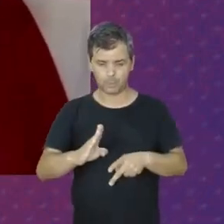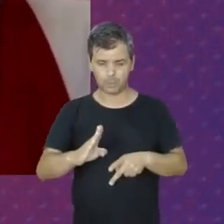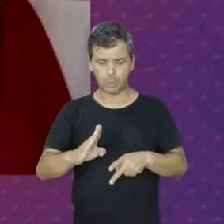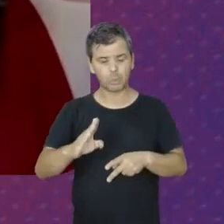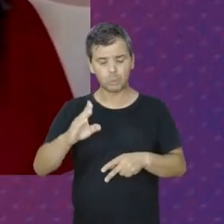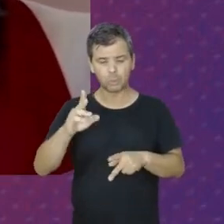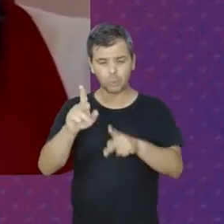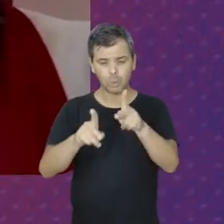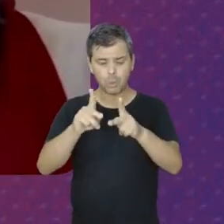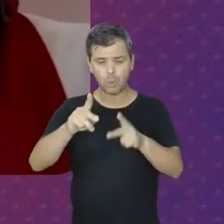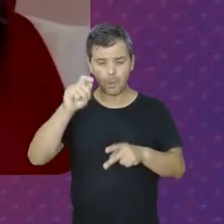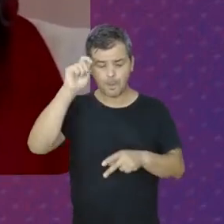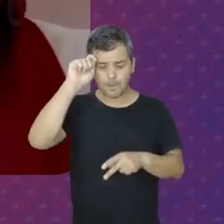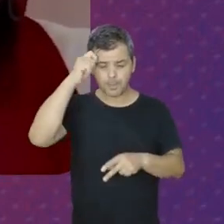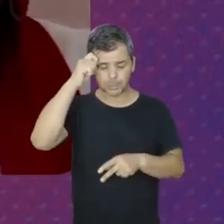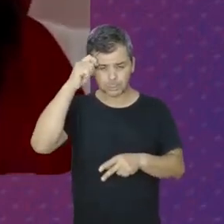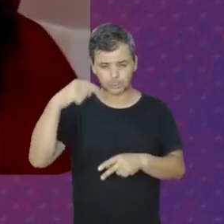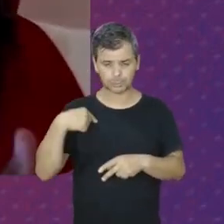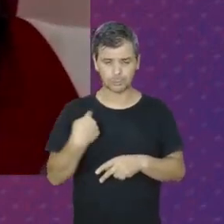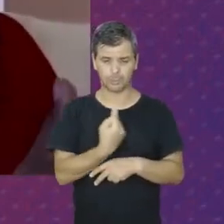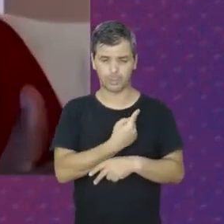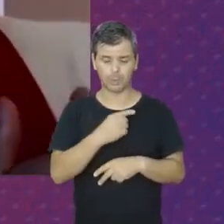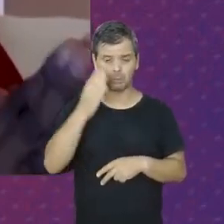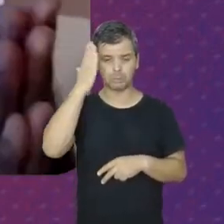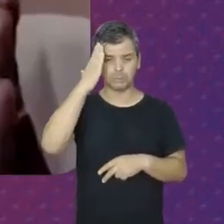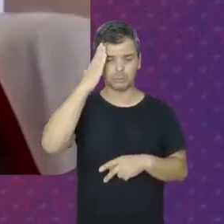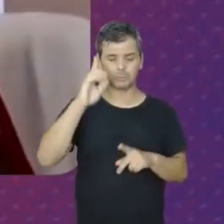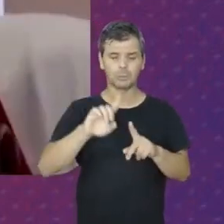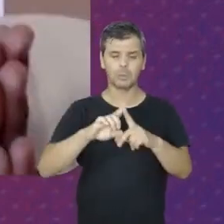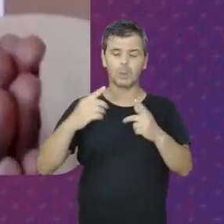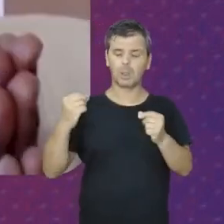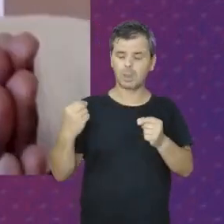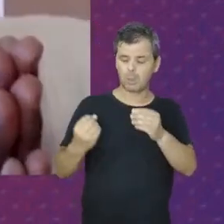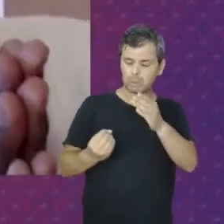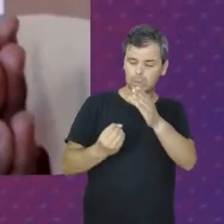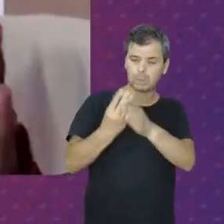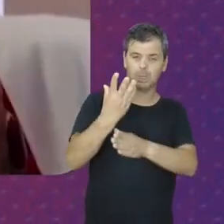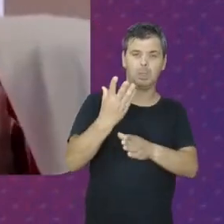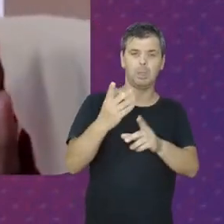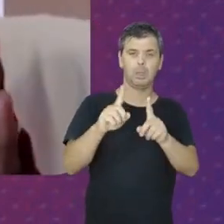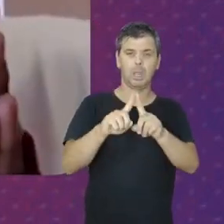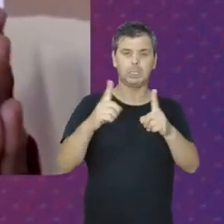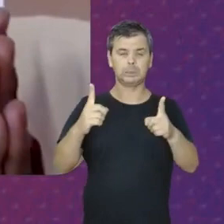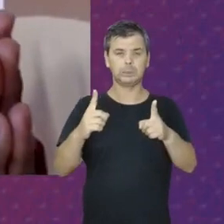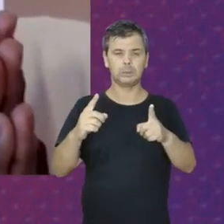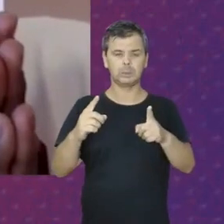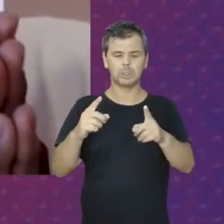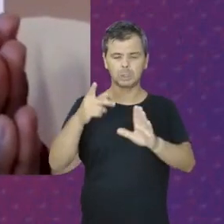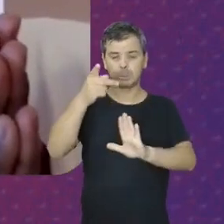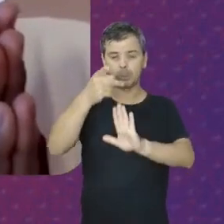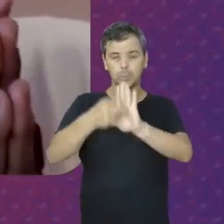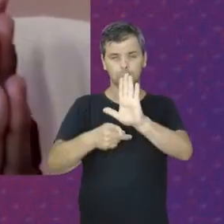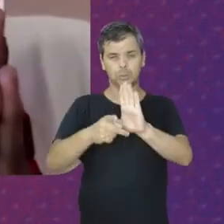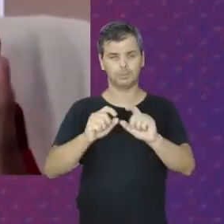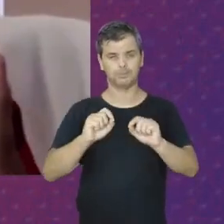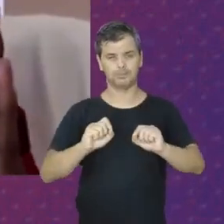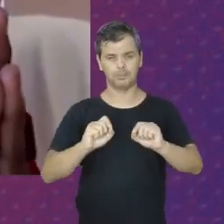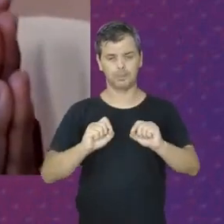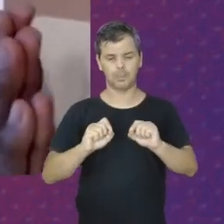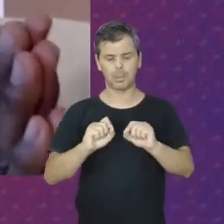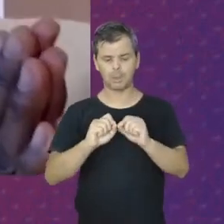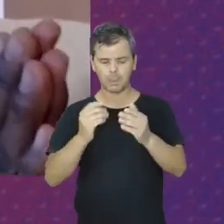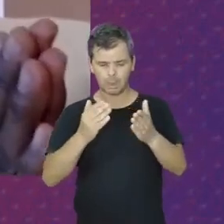negros. Então, nós precisamos ter a noção da criação de grandes projetos